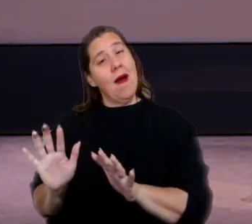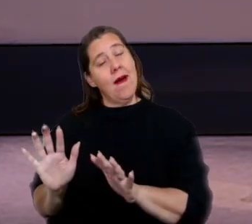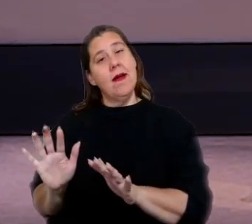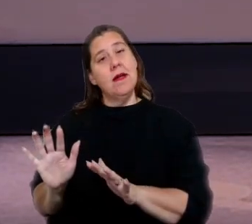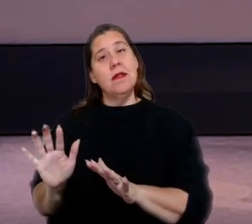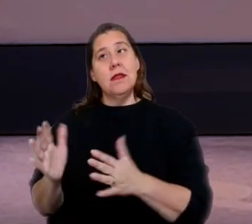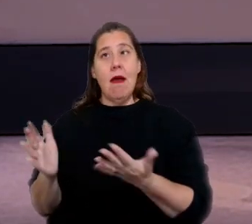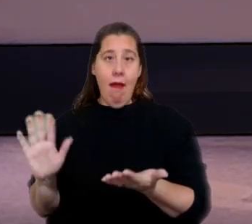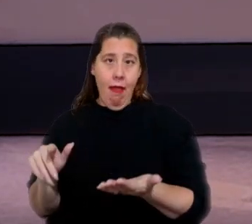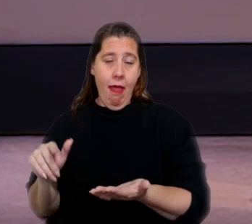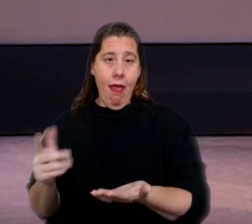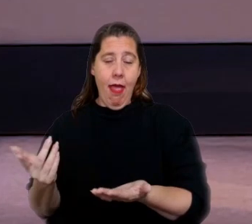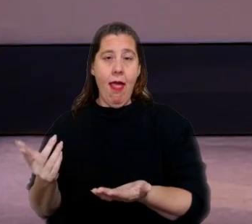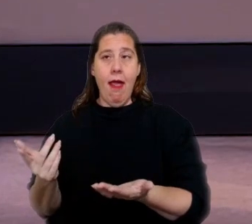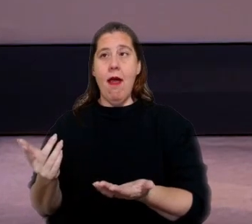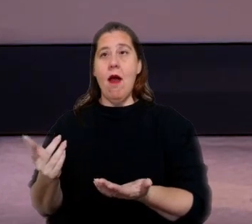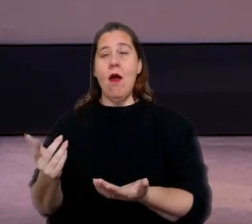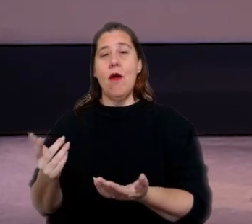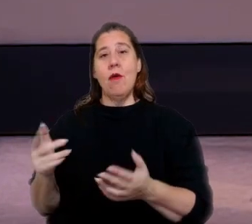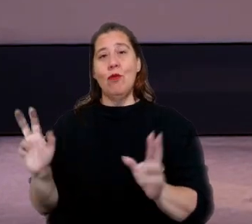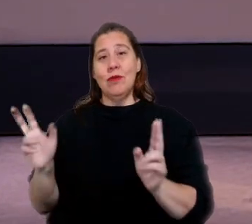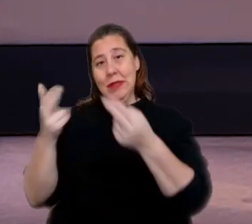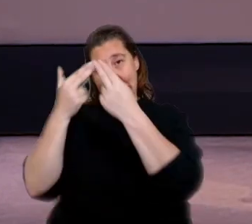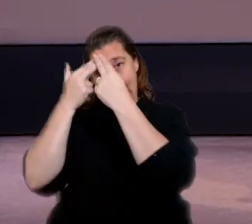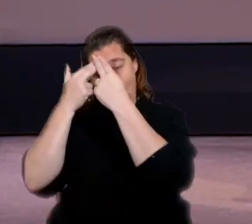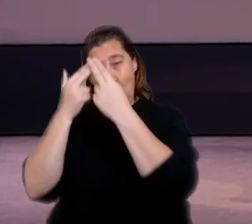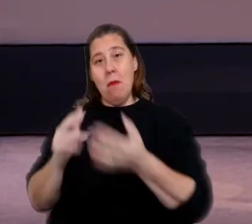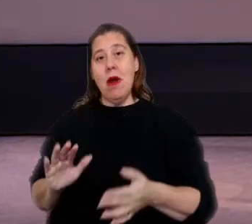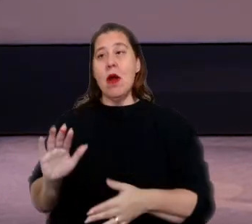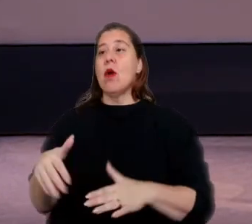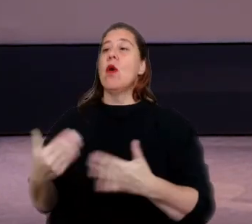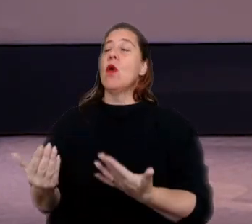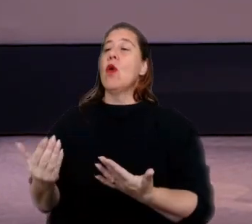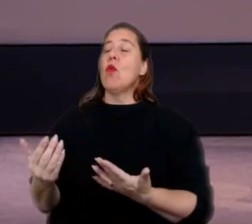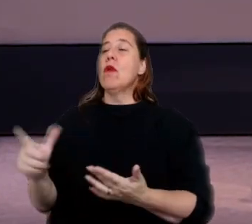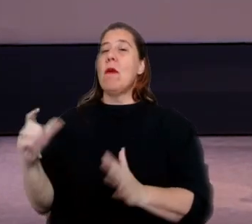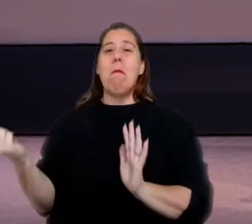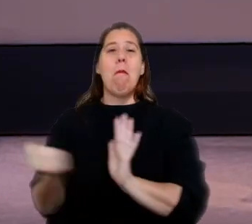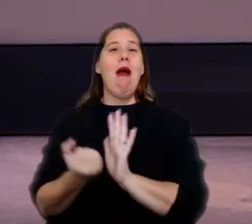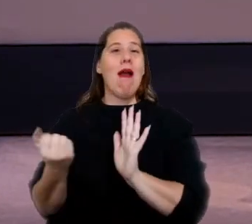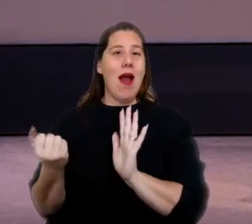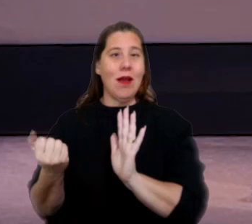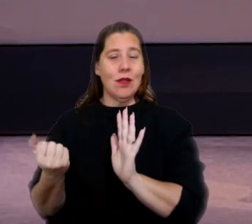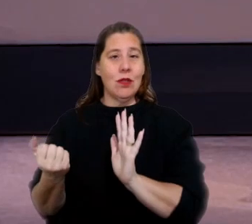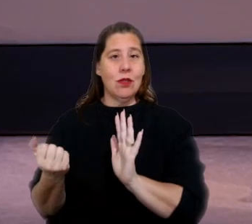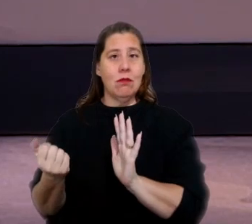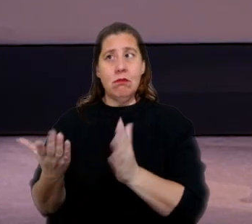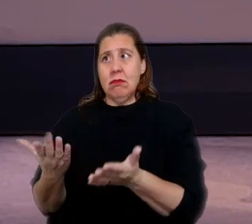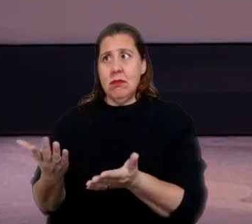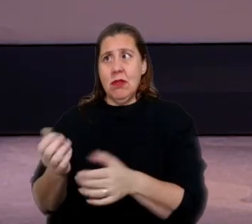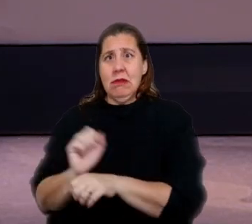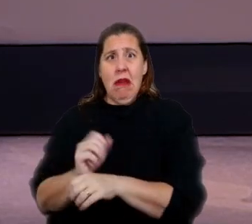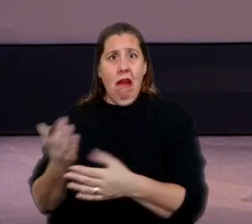maneira, faz parte de um possível trauma quando alguém é nomeado, carimbado, e que